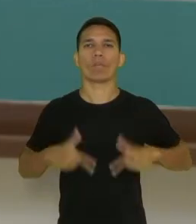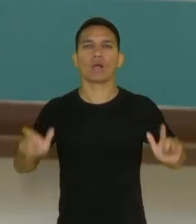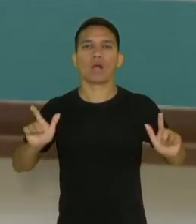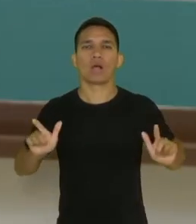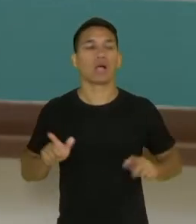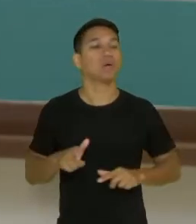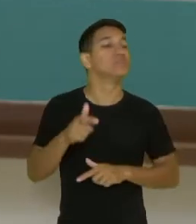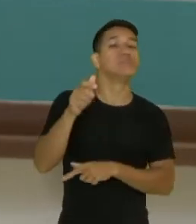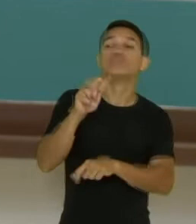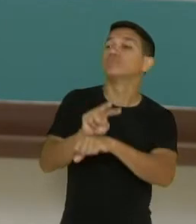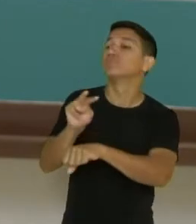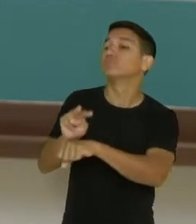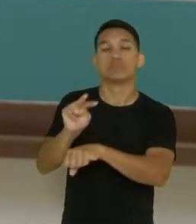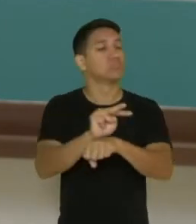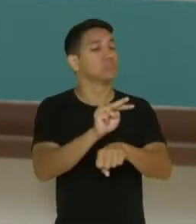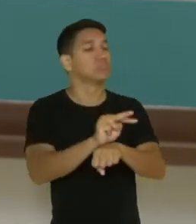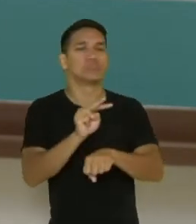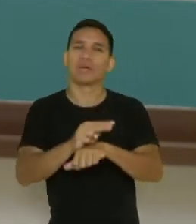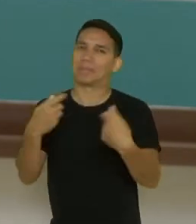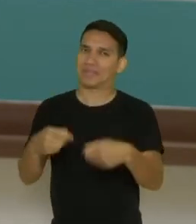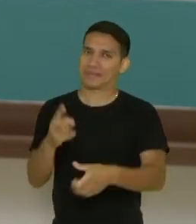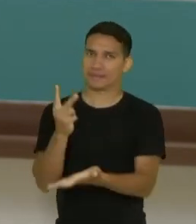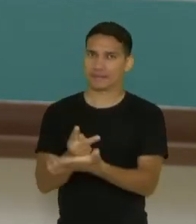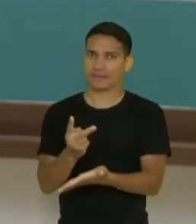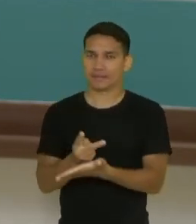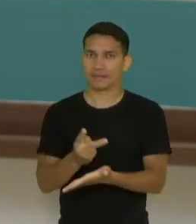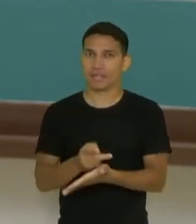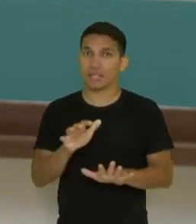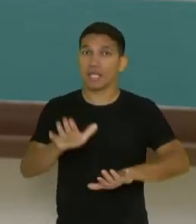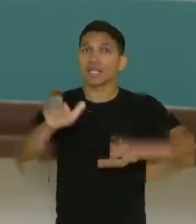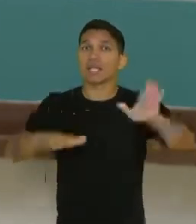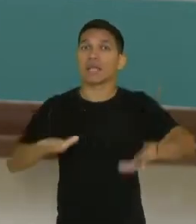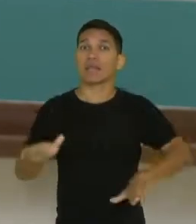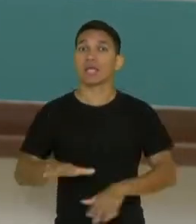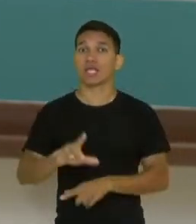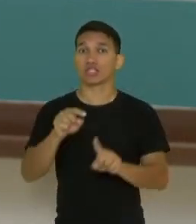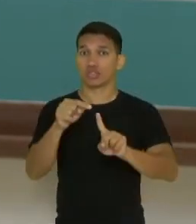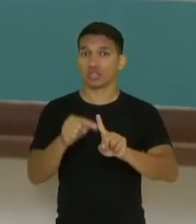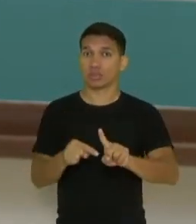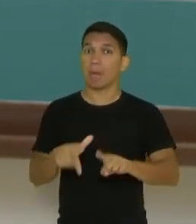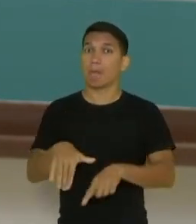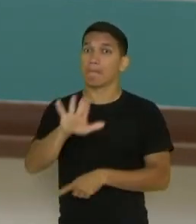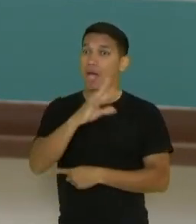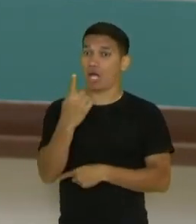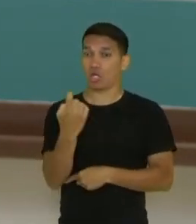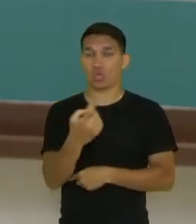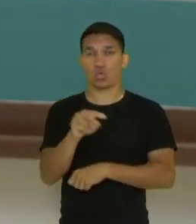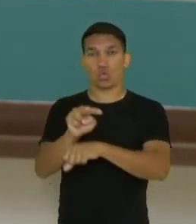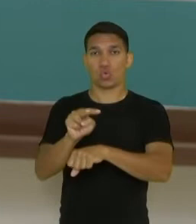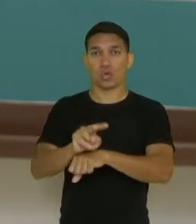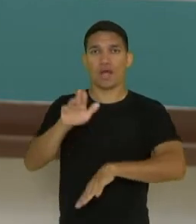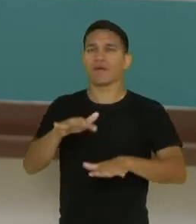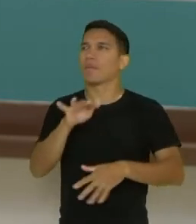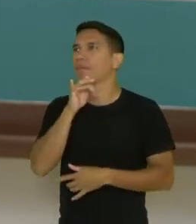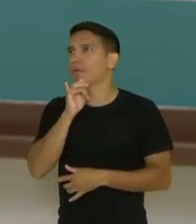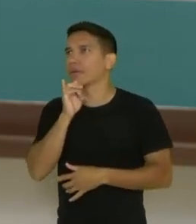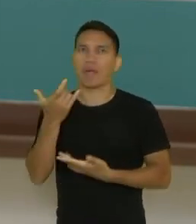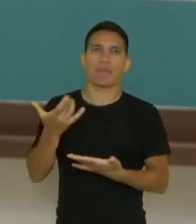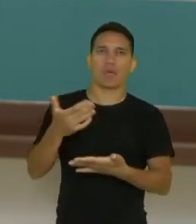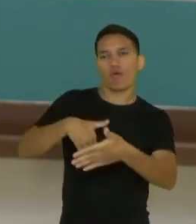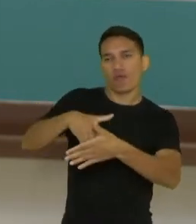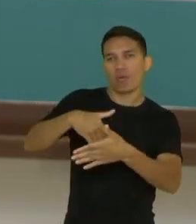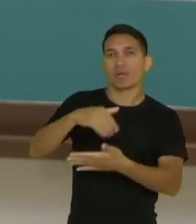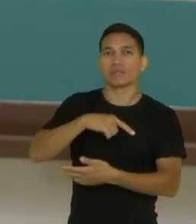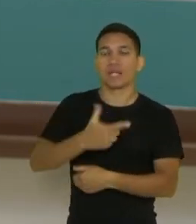então eu sempre precisa de um árbitro nessas modalidades dependentes na modalidade mais de um ao mesmo tempo né no futebol nós temos o